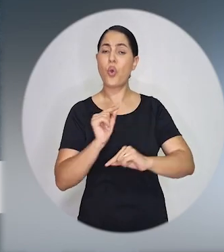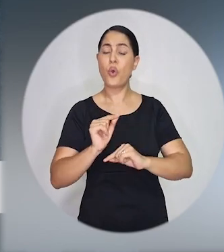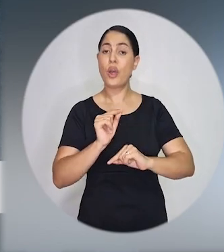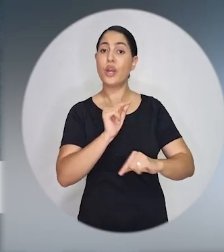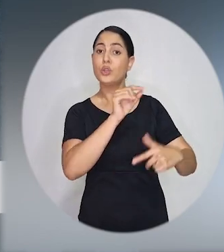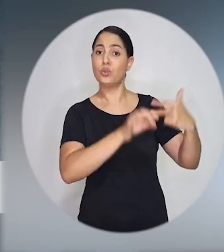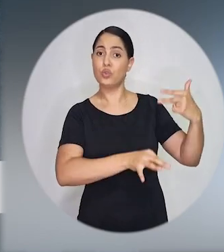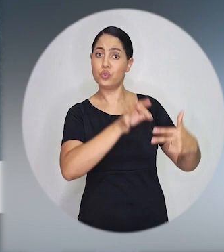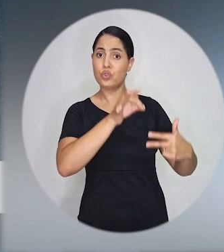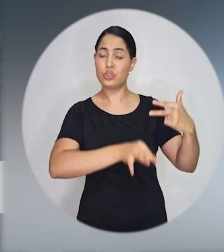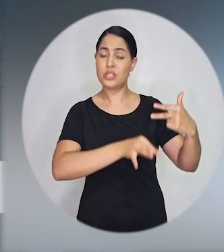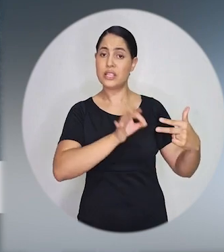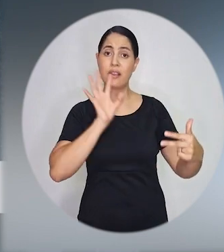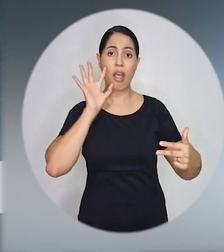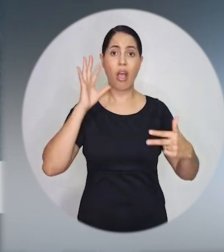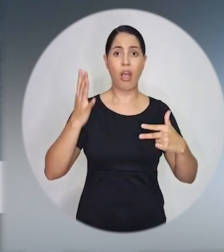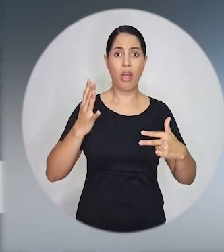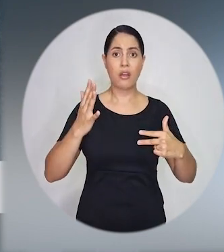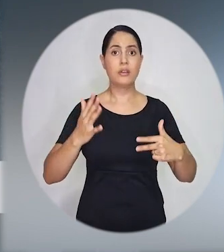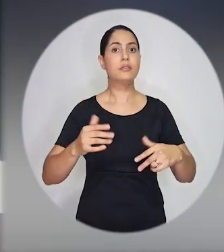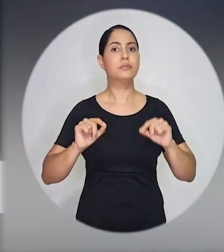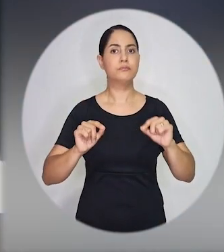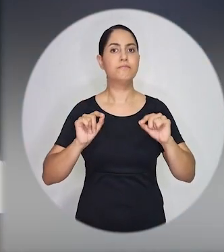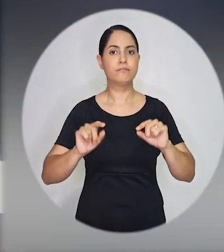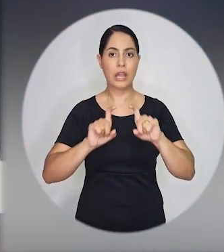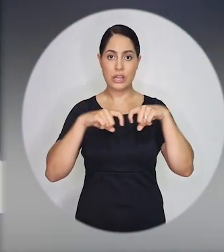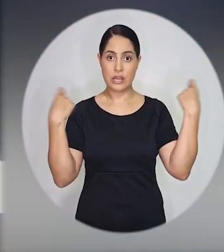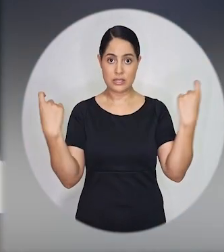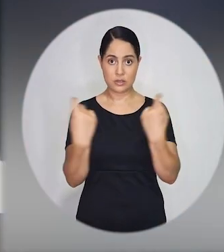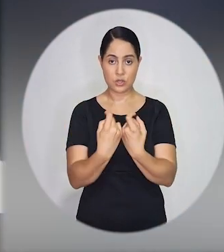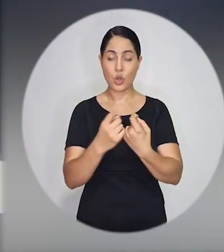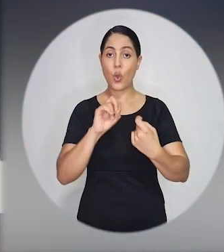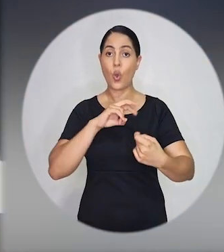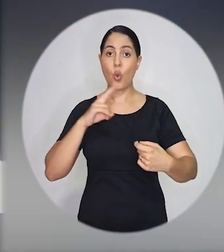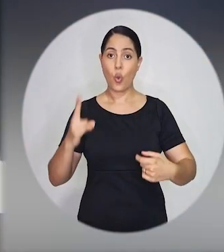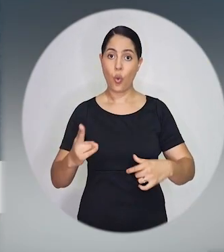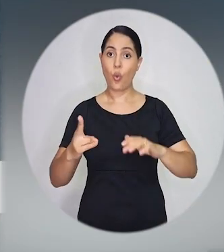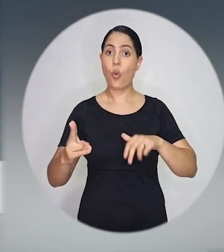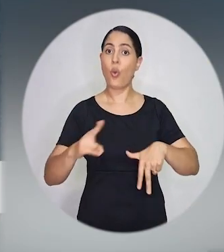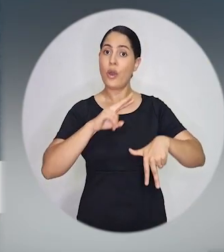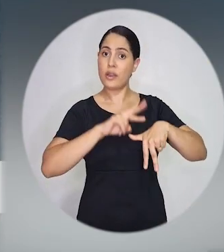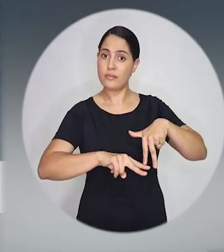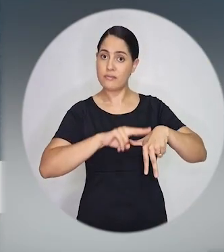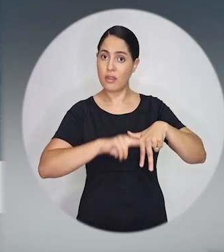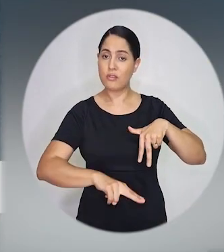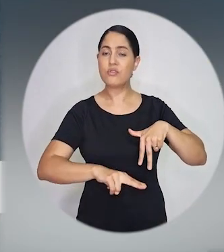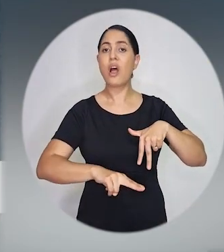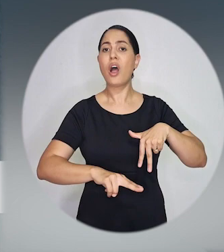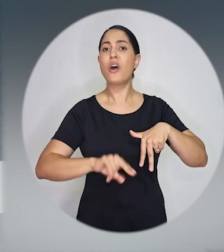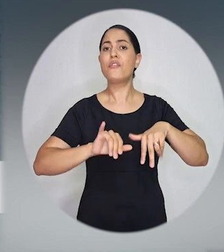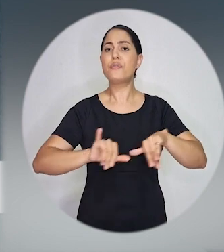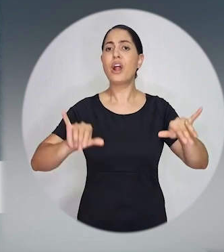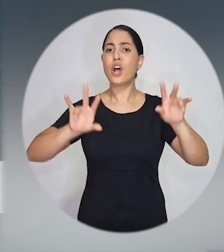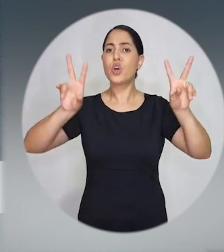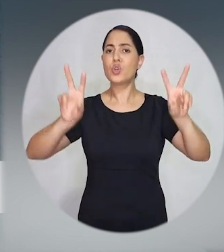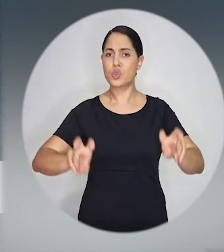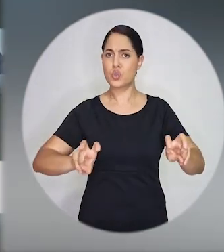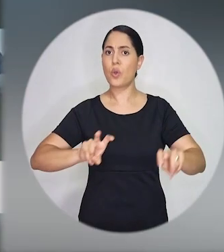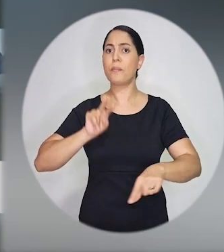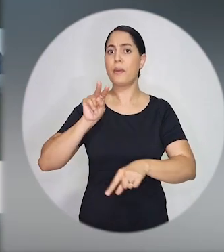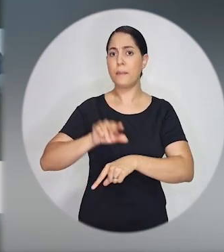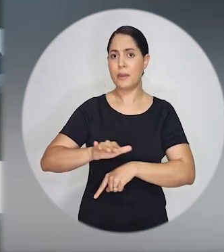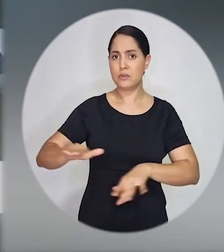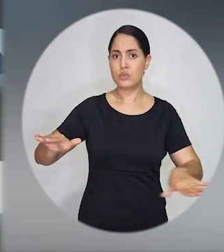Poder Judiciário a discriminação à orientação sexual e à identidade de gênero e regulamentar a adoção, a guarda